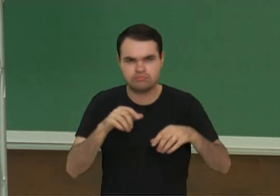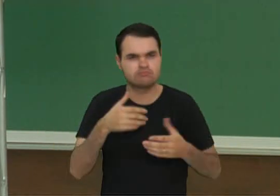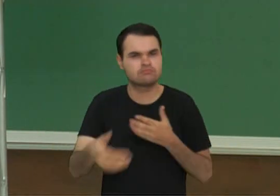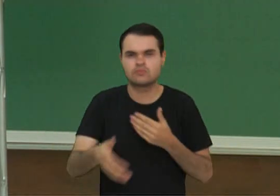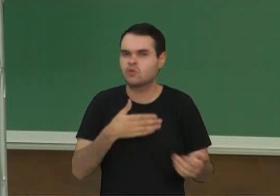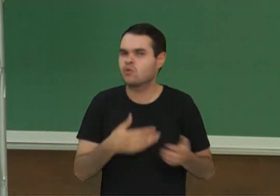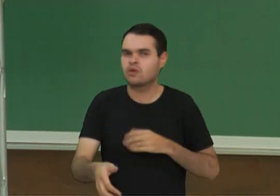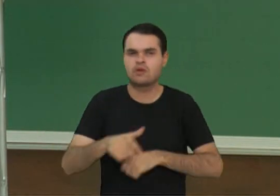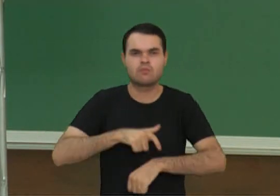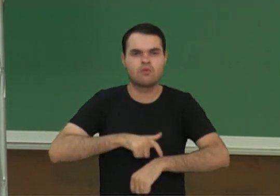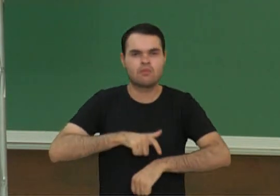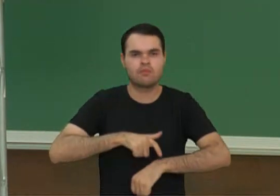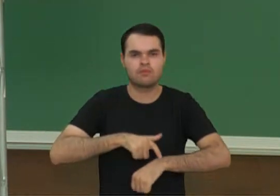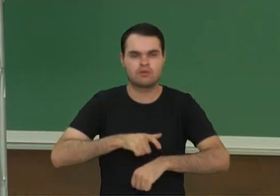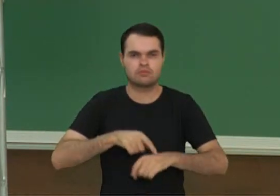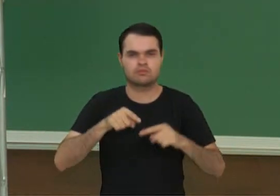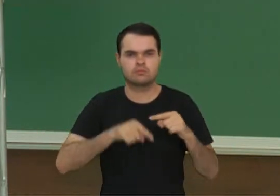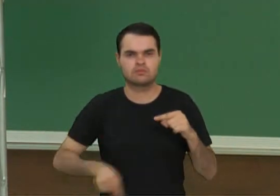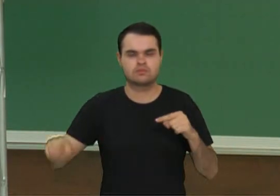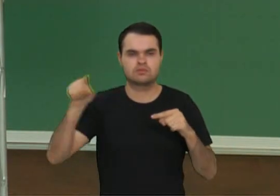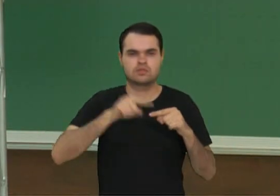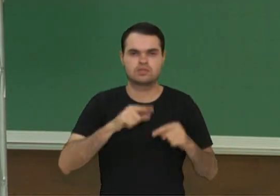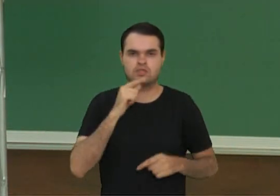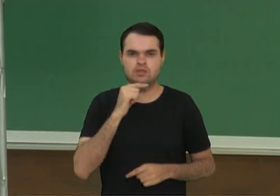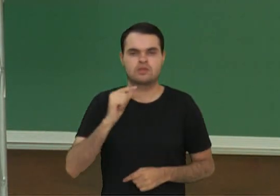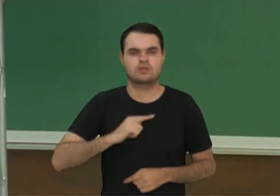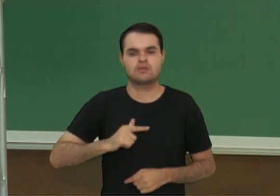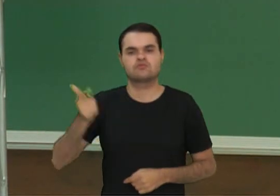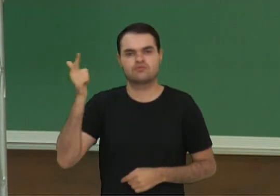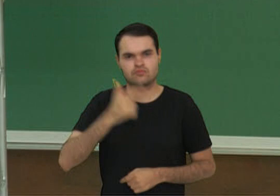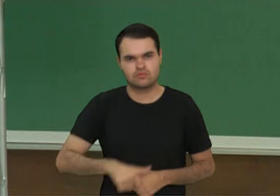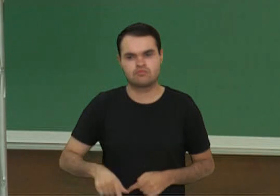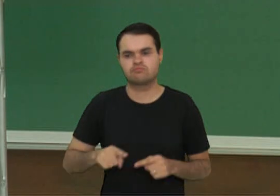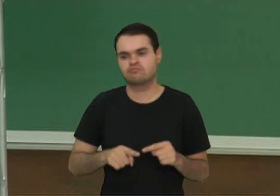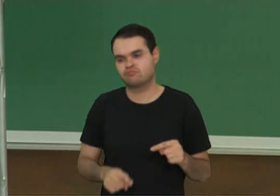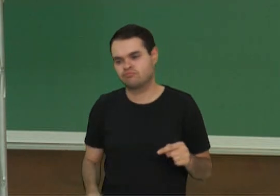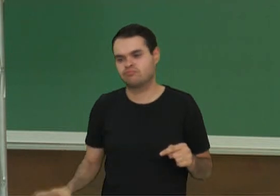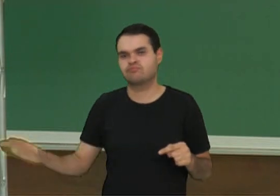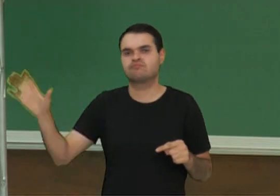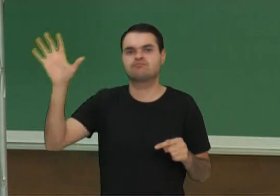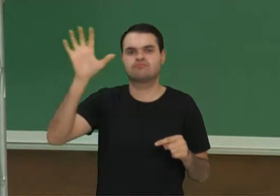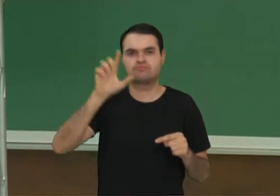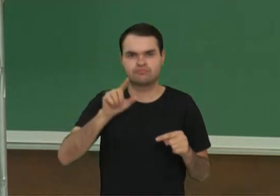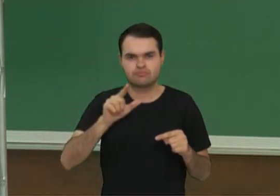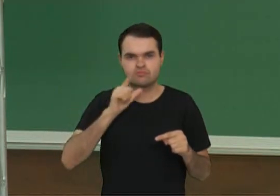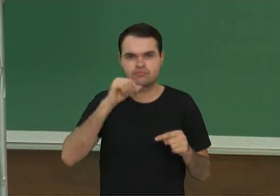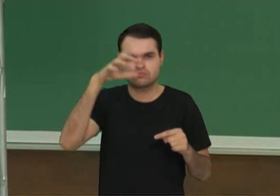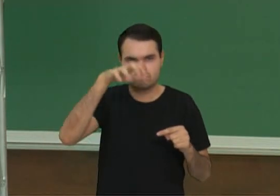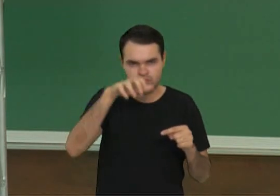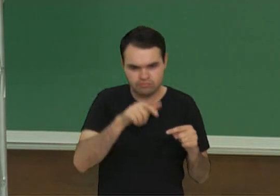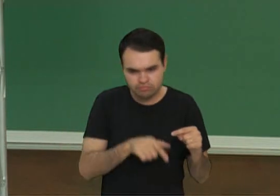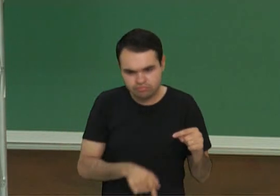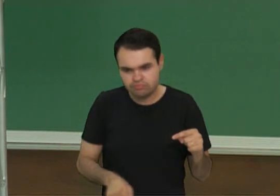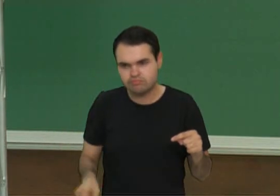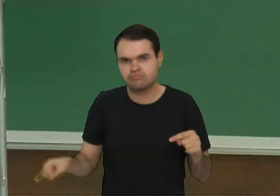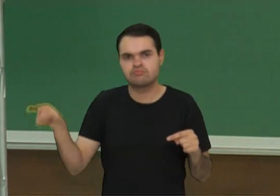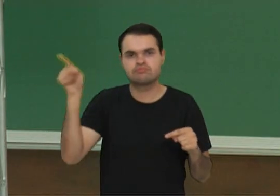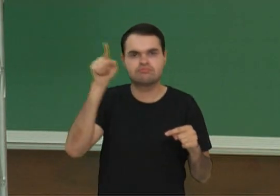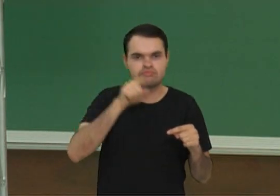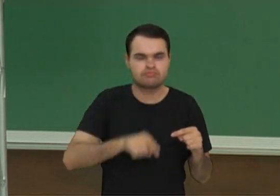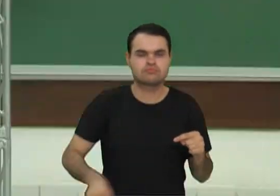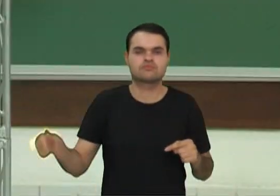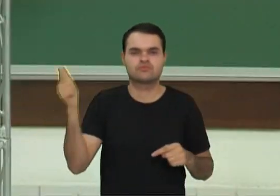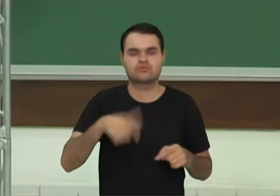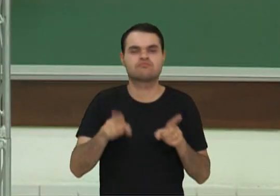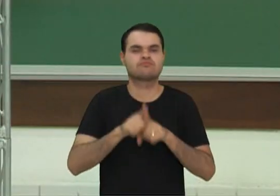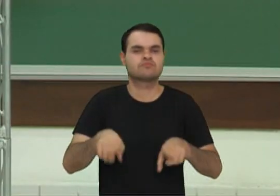qualquer momento do ciclo hidrológico, nós vamos poder ter novamente a evaporação e o ciclo se reiniciando